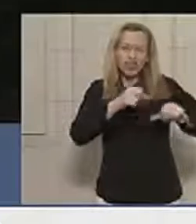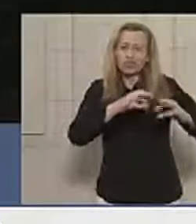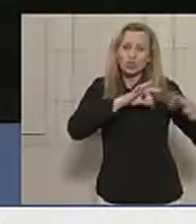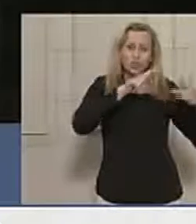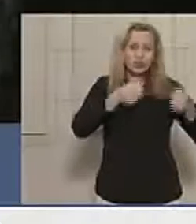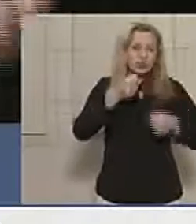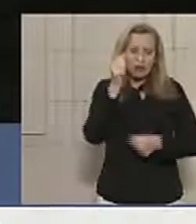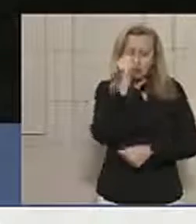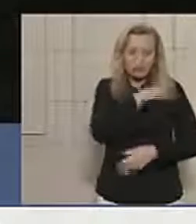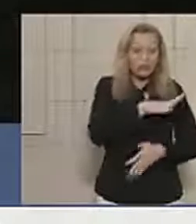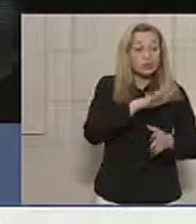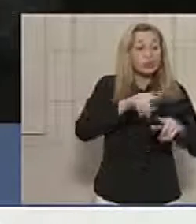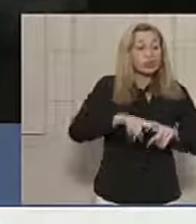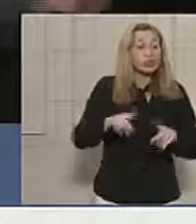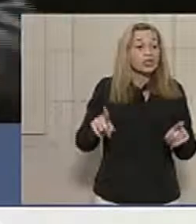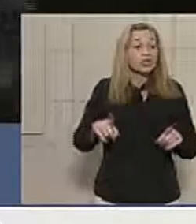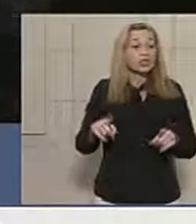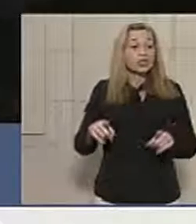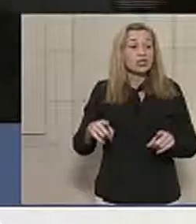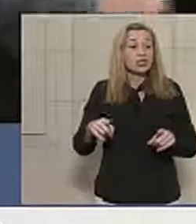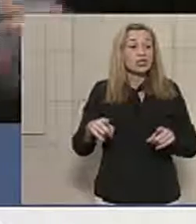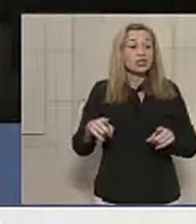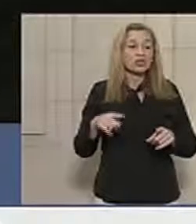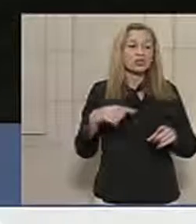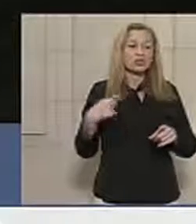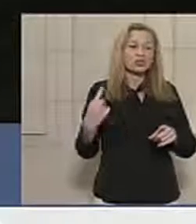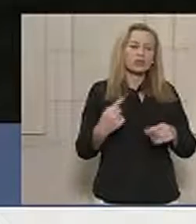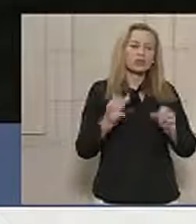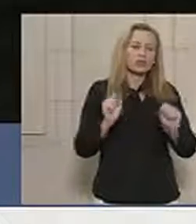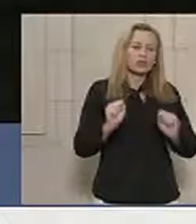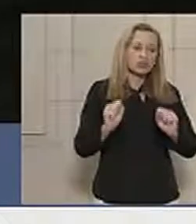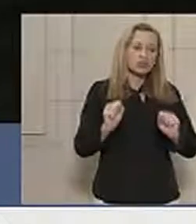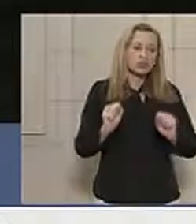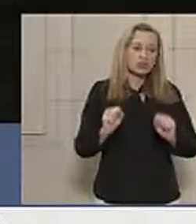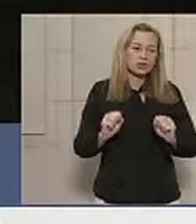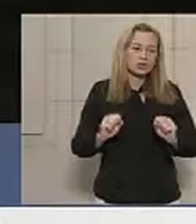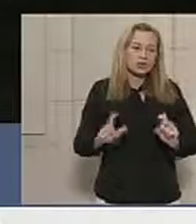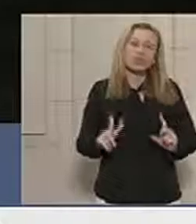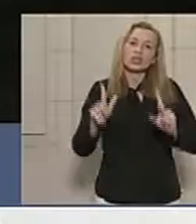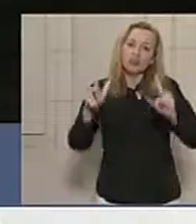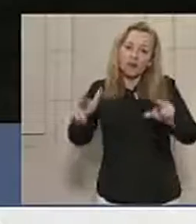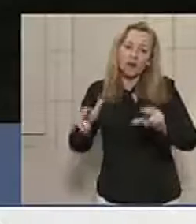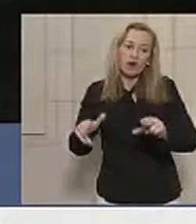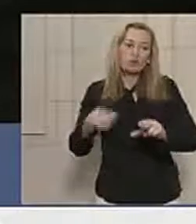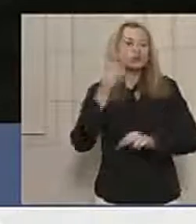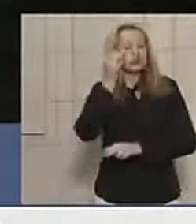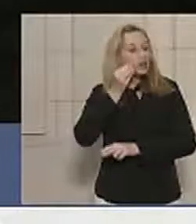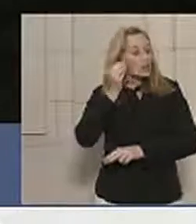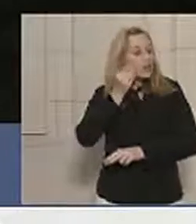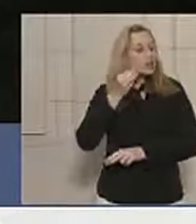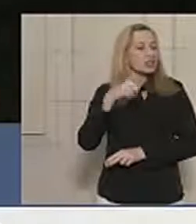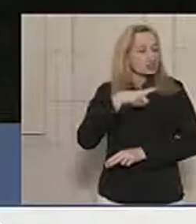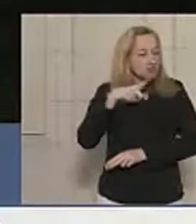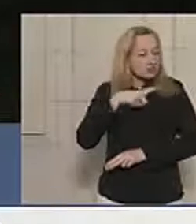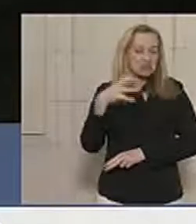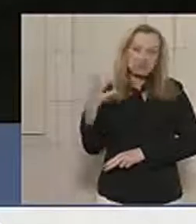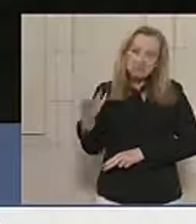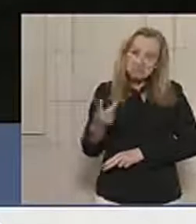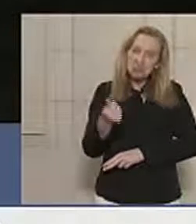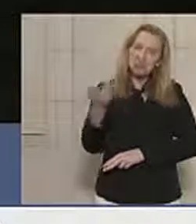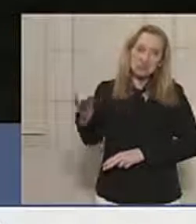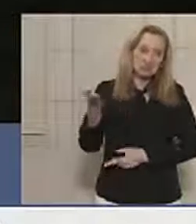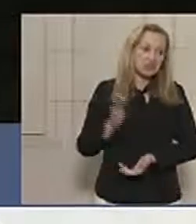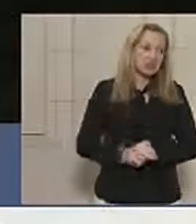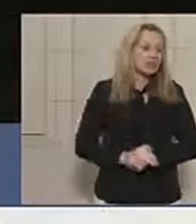próximos dias, se ilumine, se impregne um pouco dessa experiência, dessa lição de apreço,